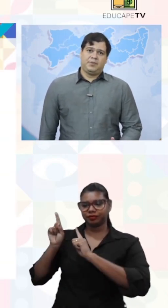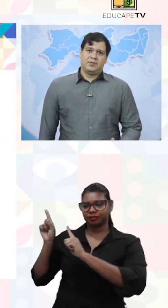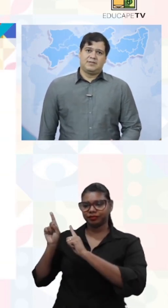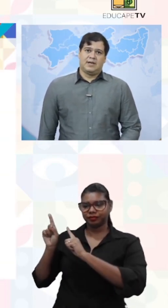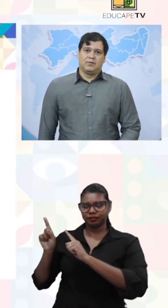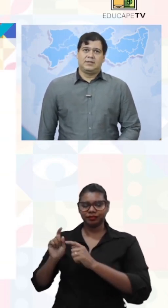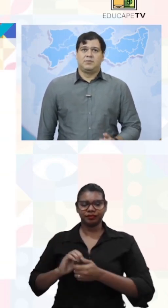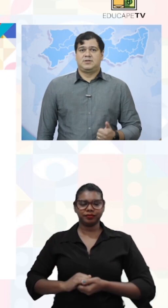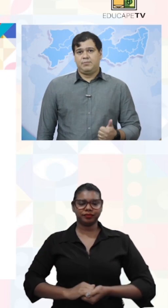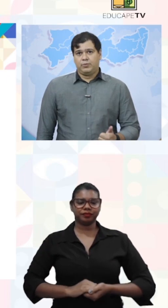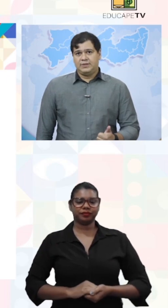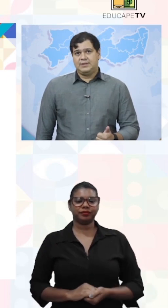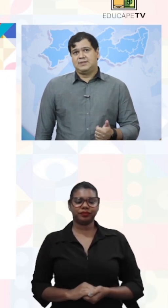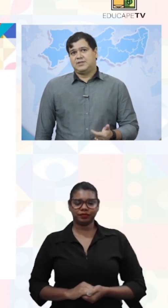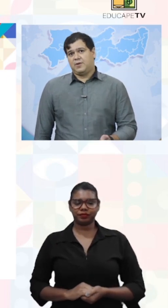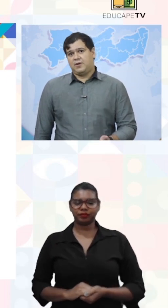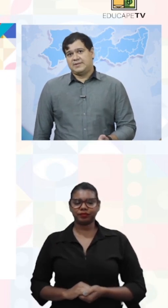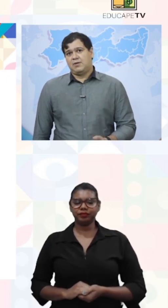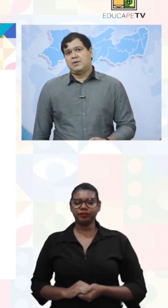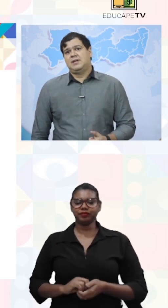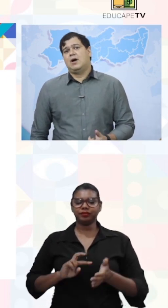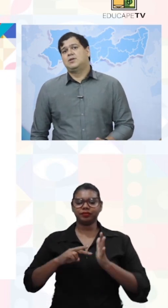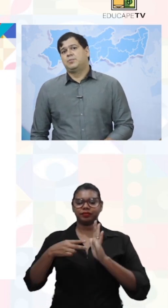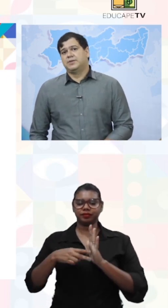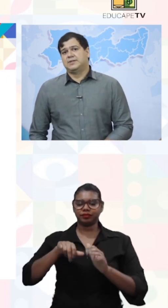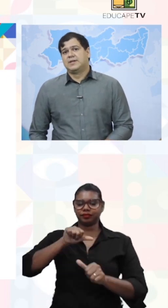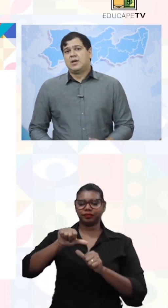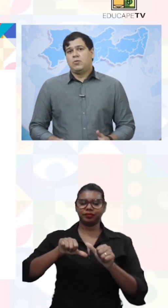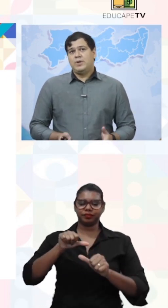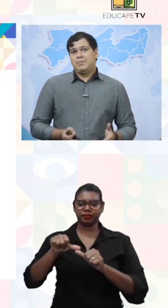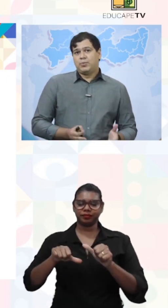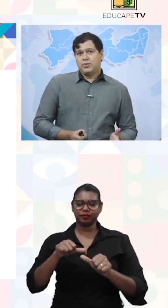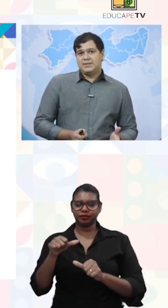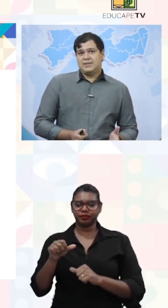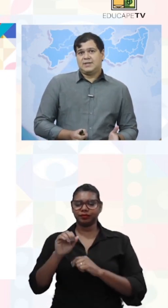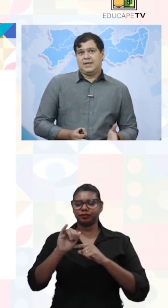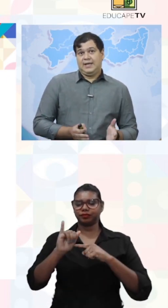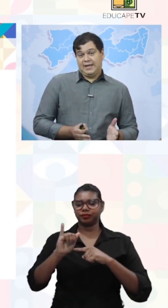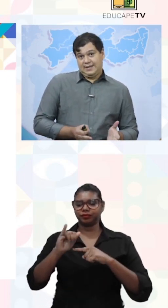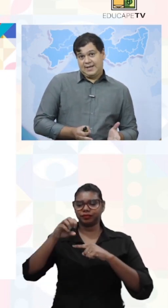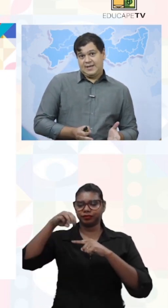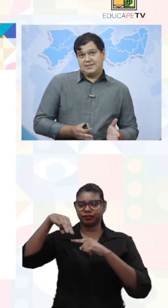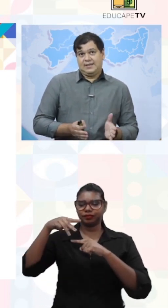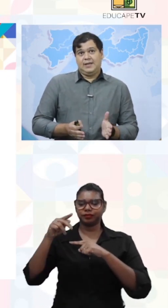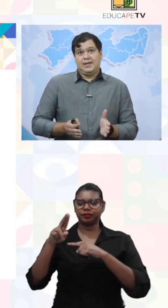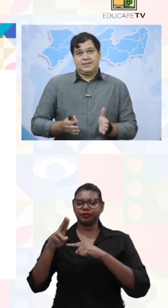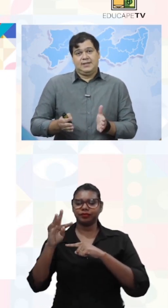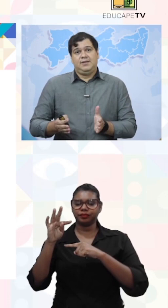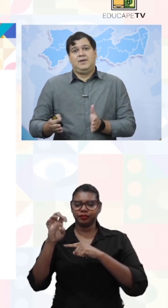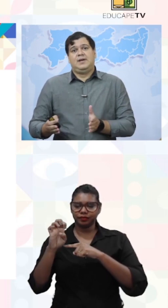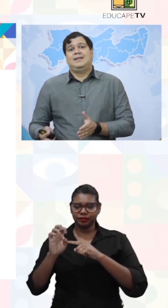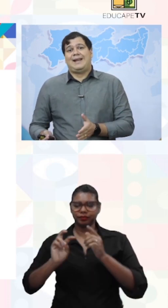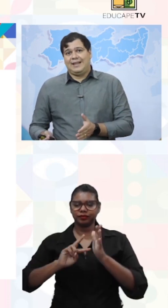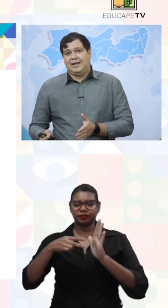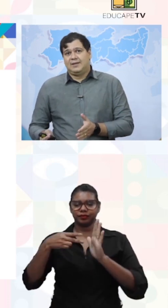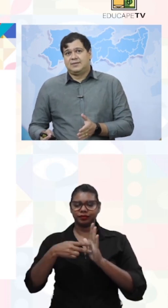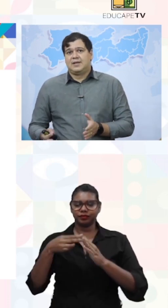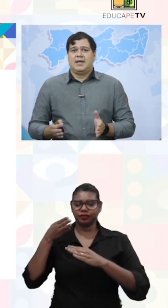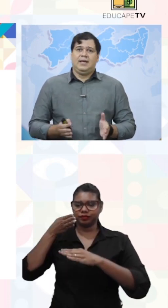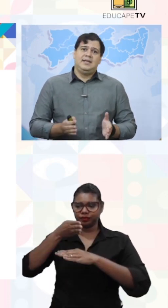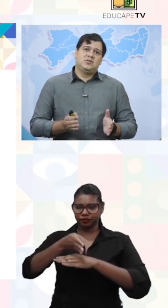Processo de produção. Temos input, transformação e output. O input, ele é em inglês e significa